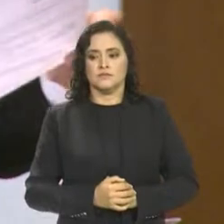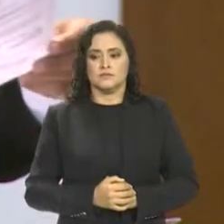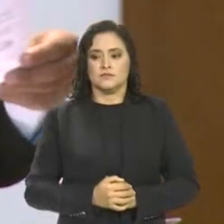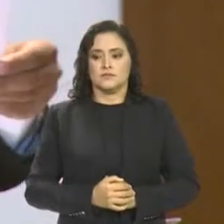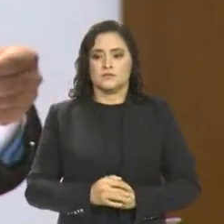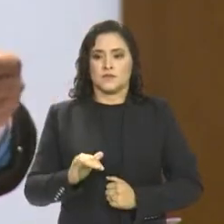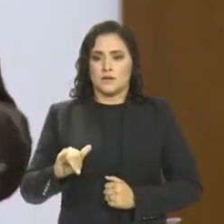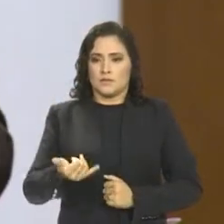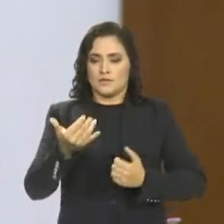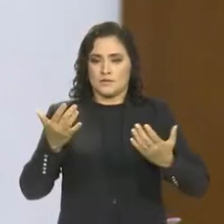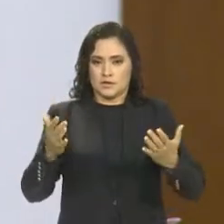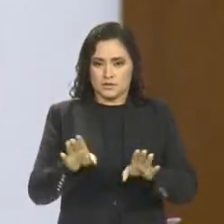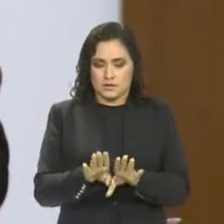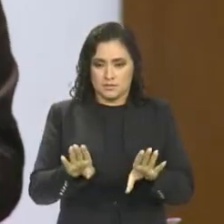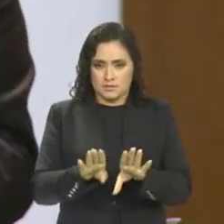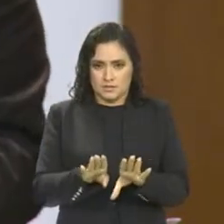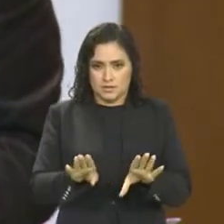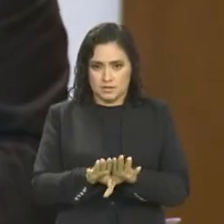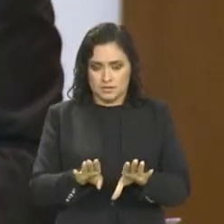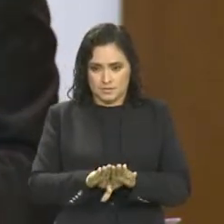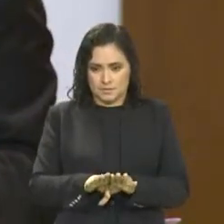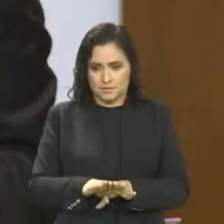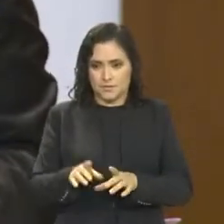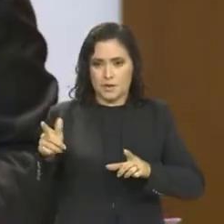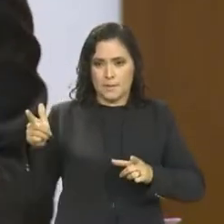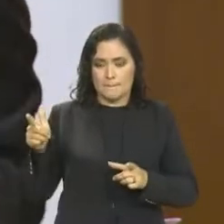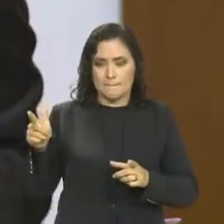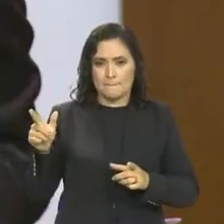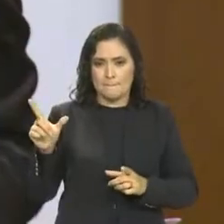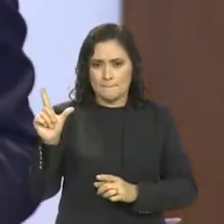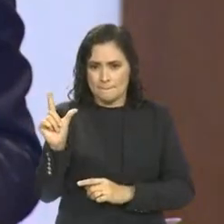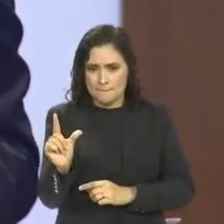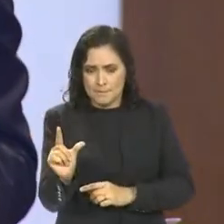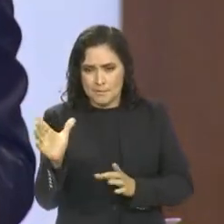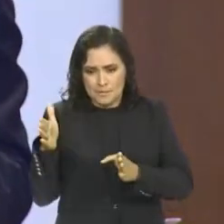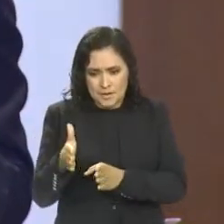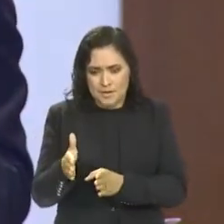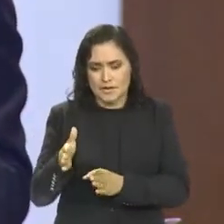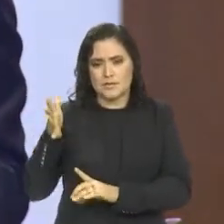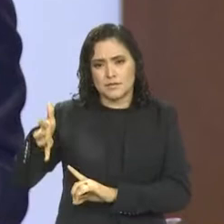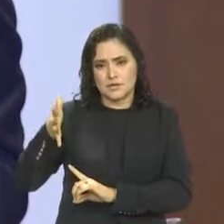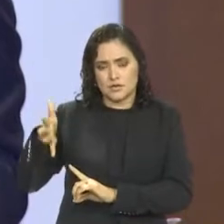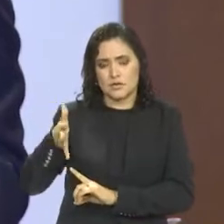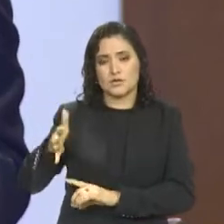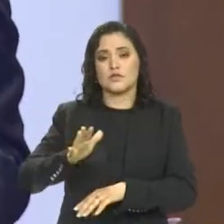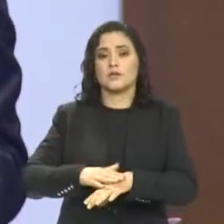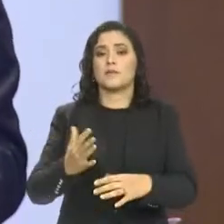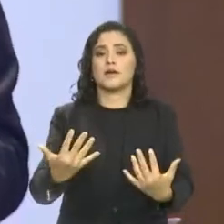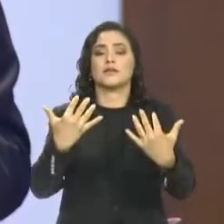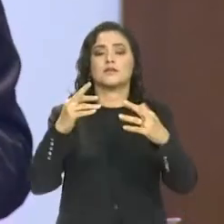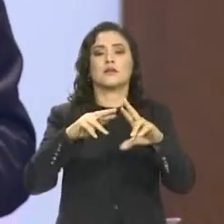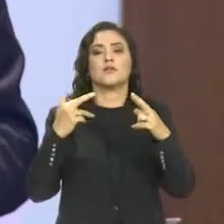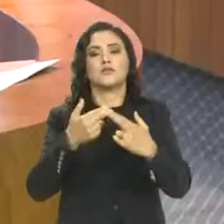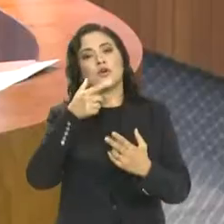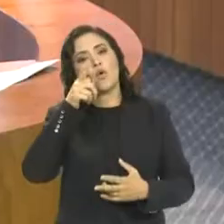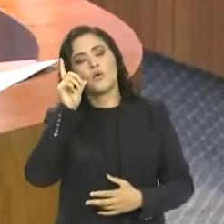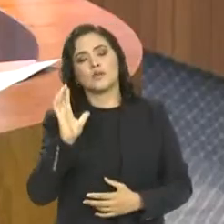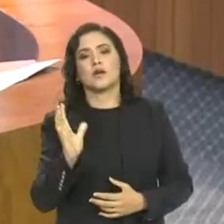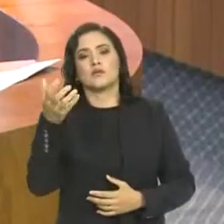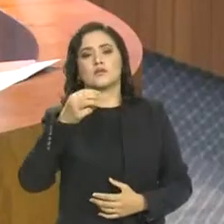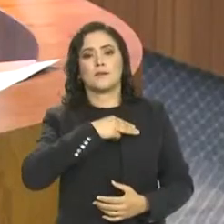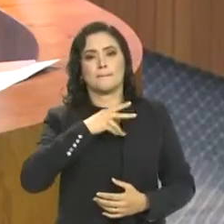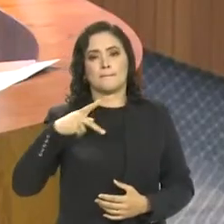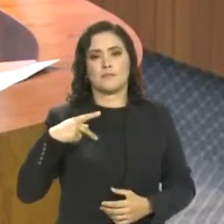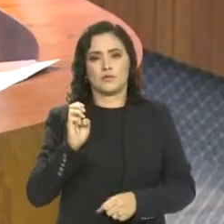aproveito também o pequeno expediente para chamar a atenção de uma reunião ontem no Ministério Público do Estado do Maranhão, e o